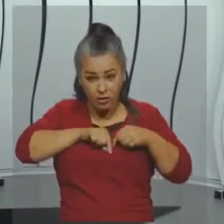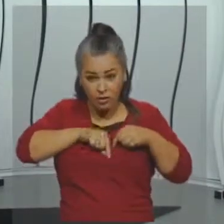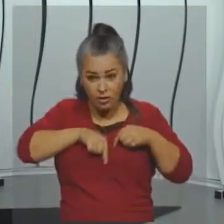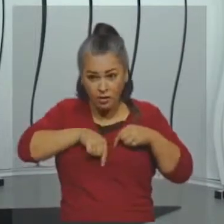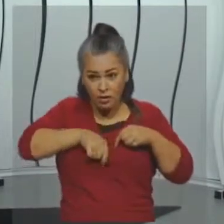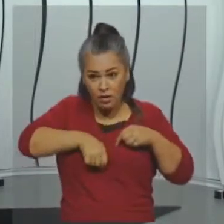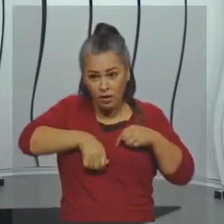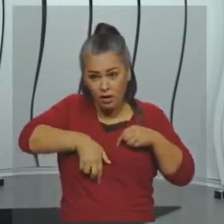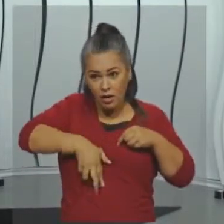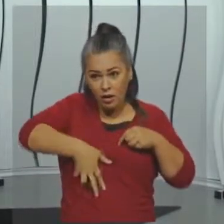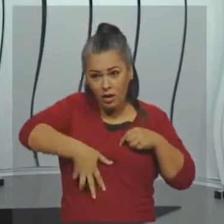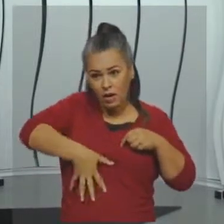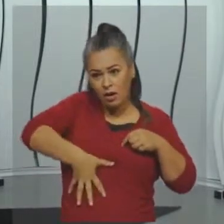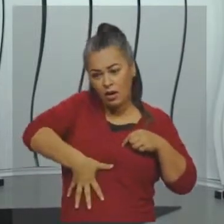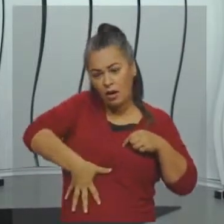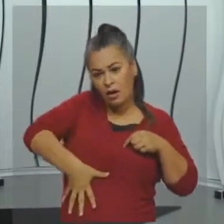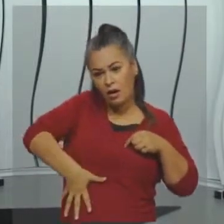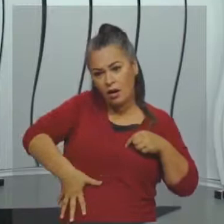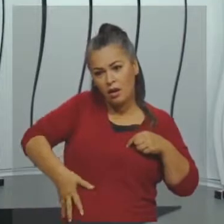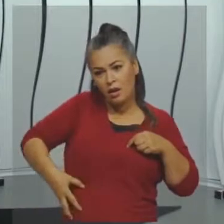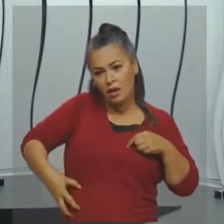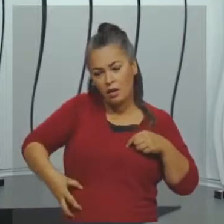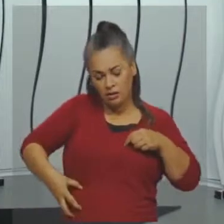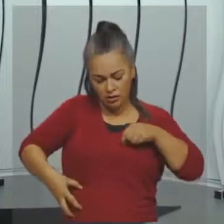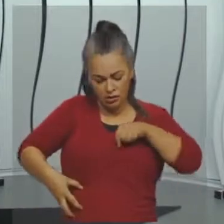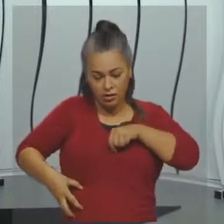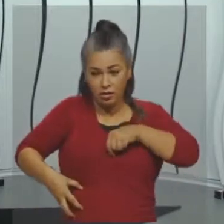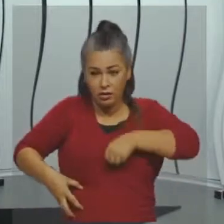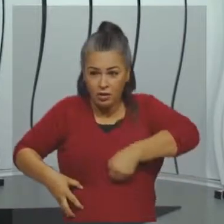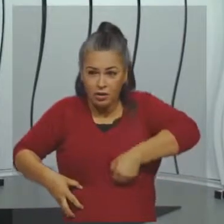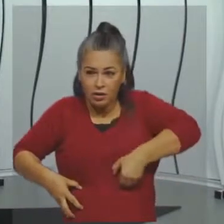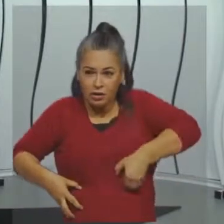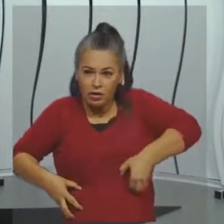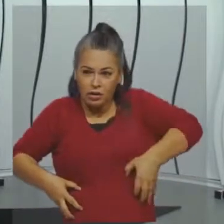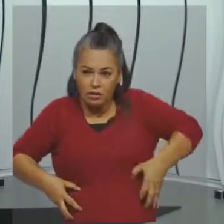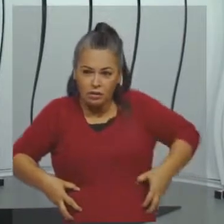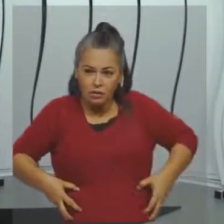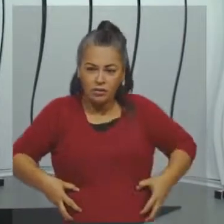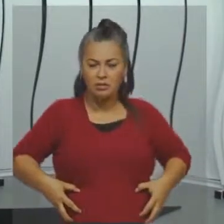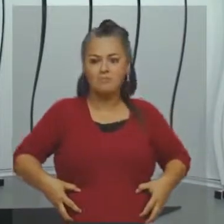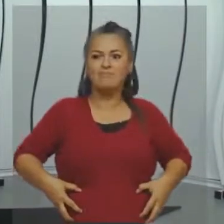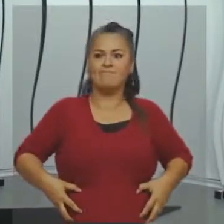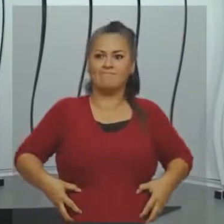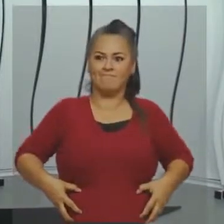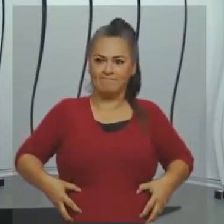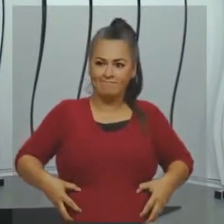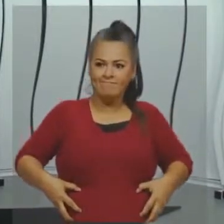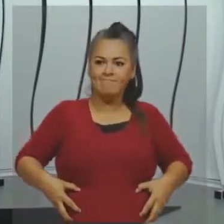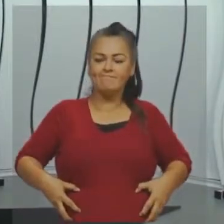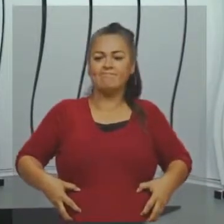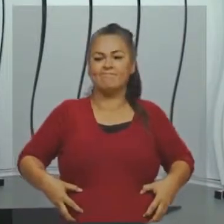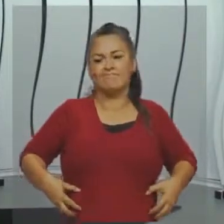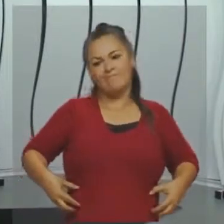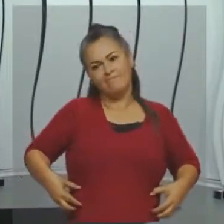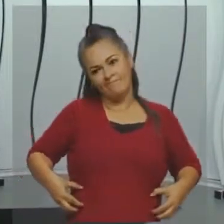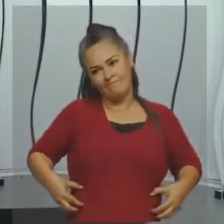depois vai se ramificando em galhos cada vez mais finos. É isso que acontece. Você vai ter, então, a